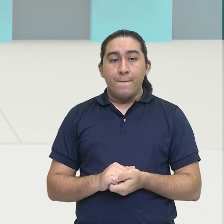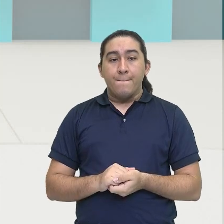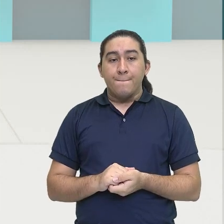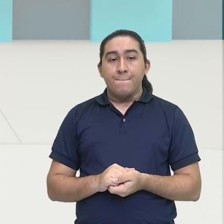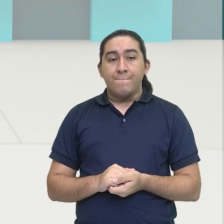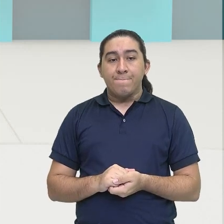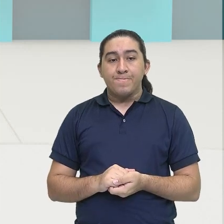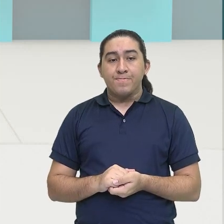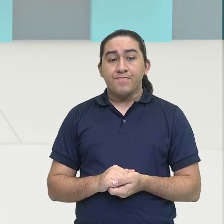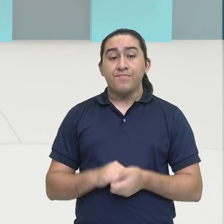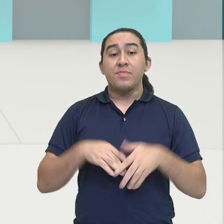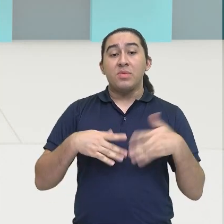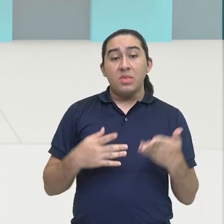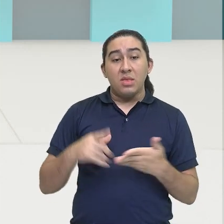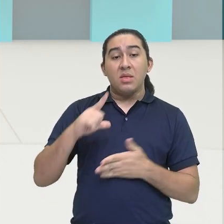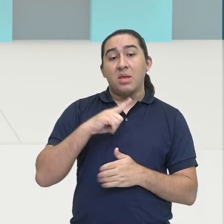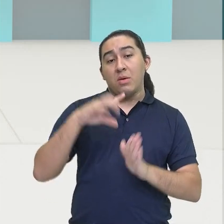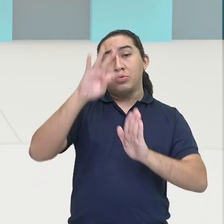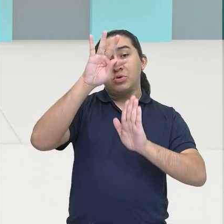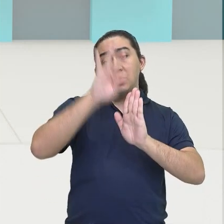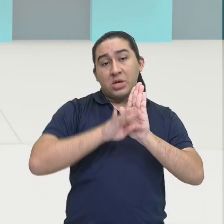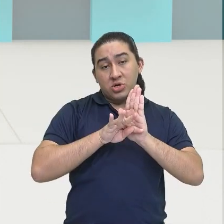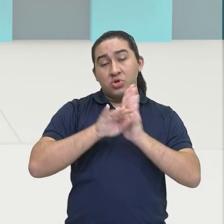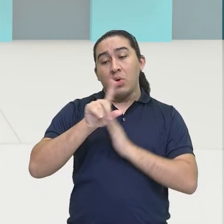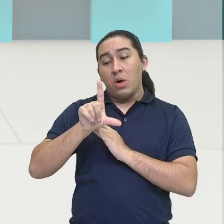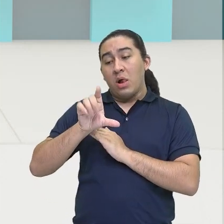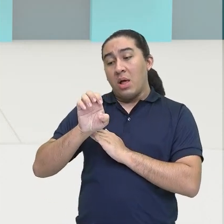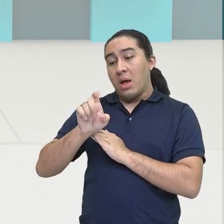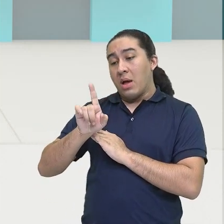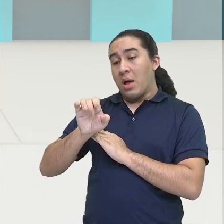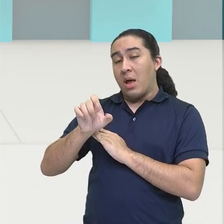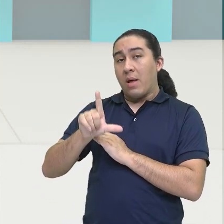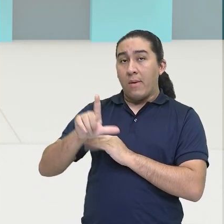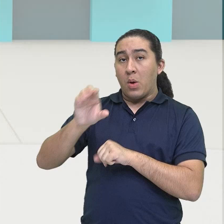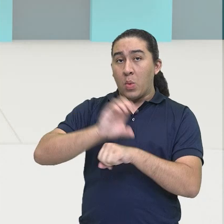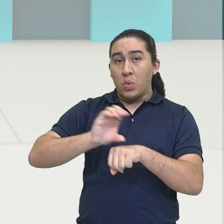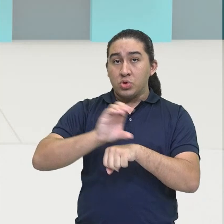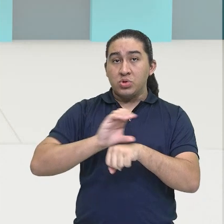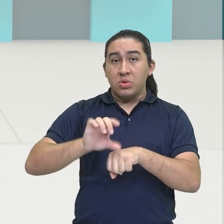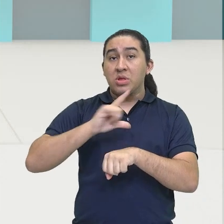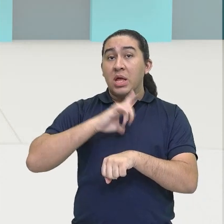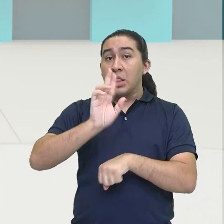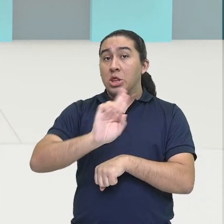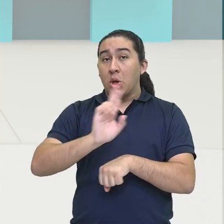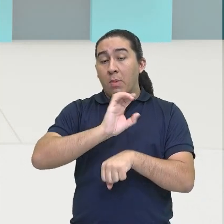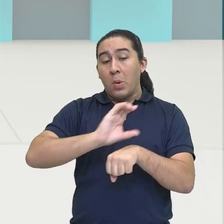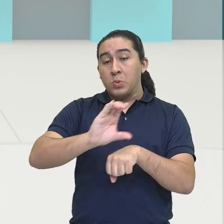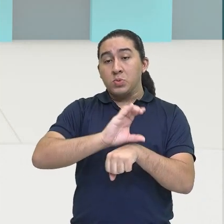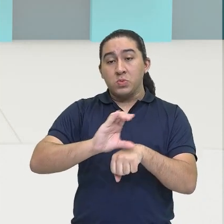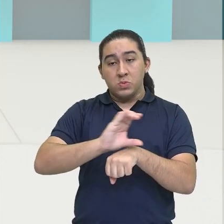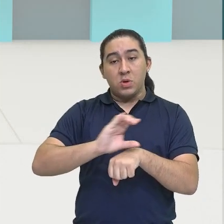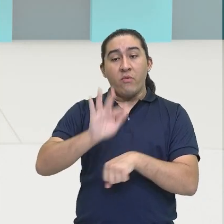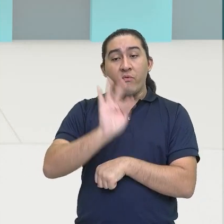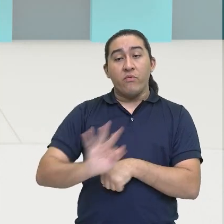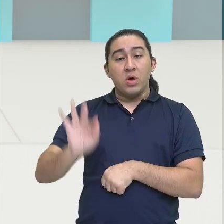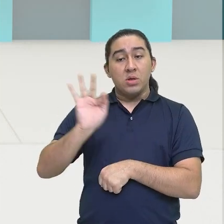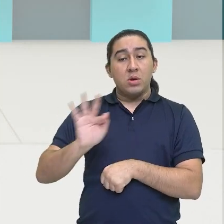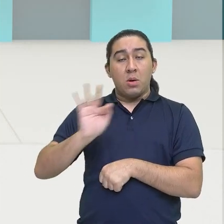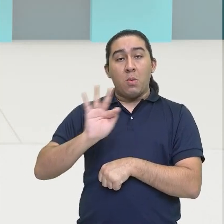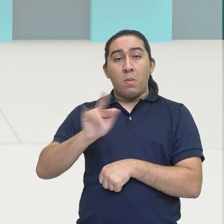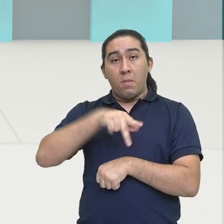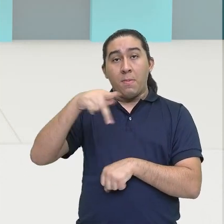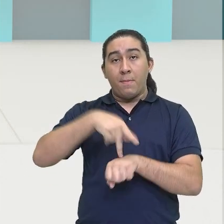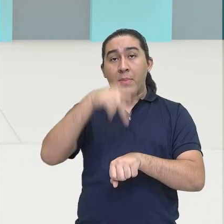injuntivo. Apesar de ele ser nomeado como texto legal, a Constituição, ele tem um nome, claro, Constituição Federal